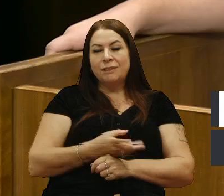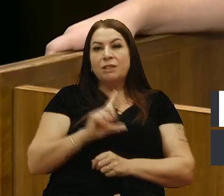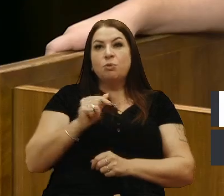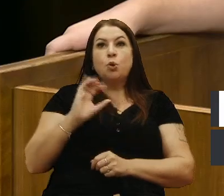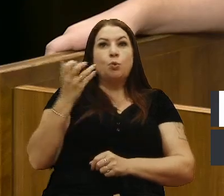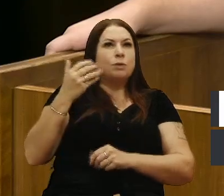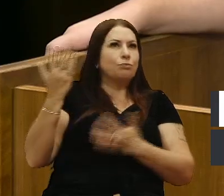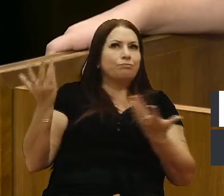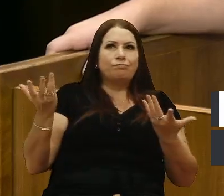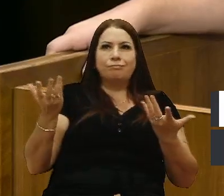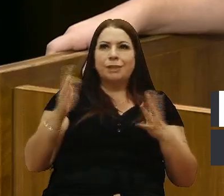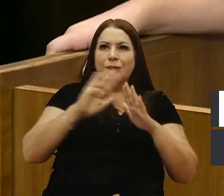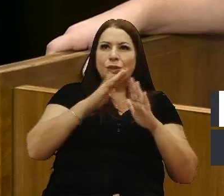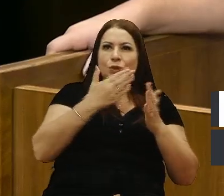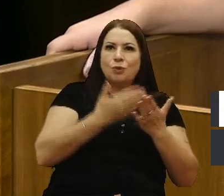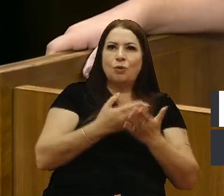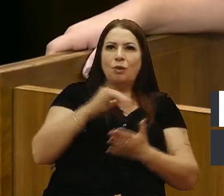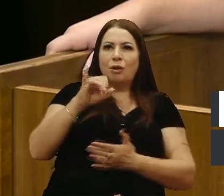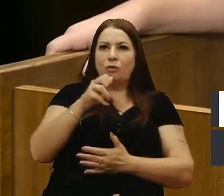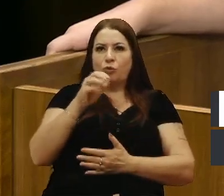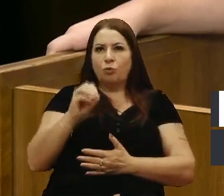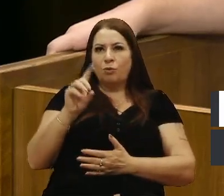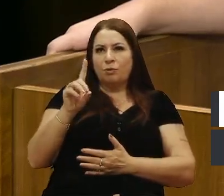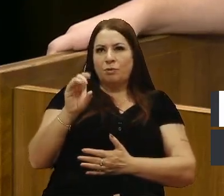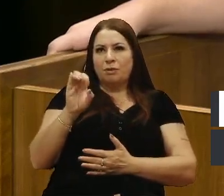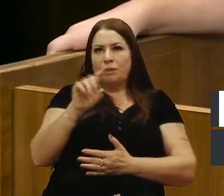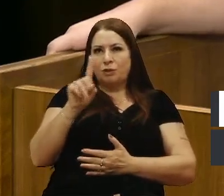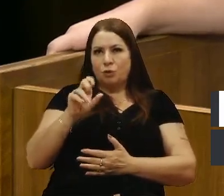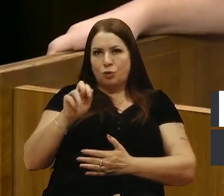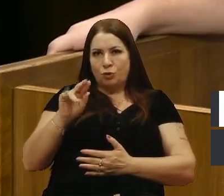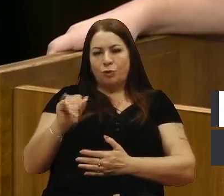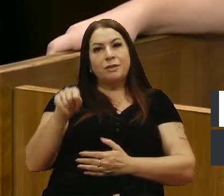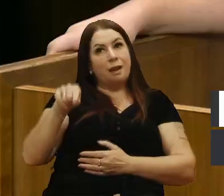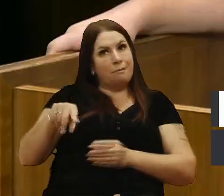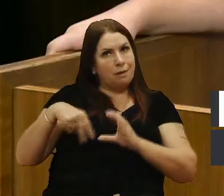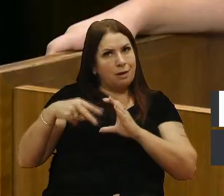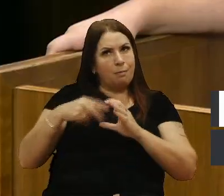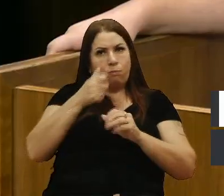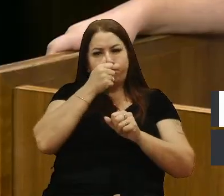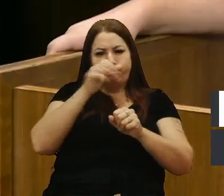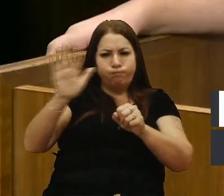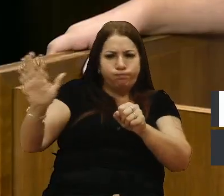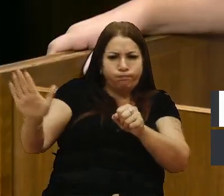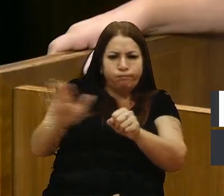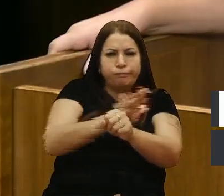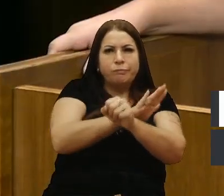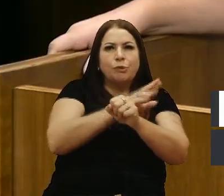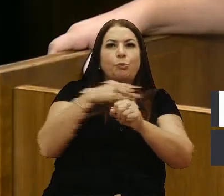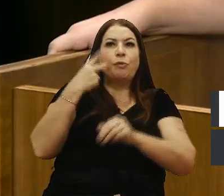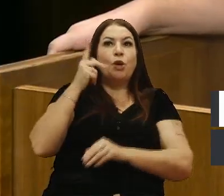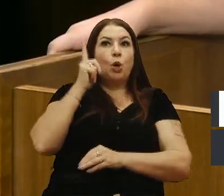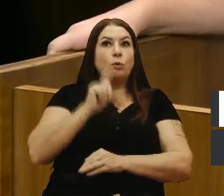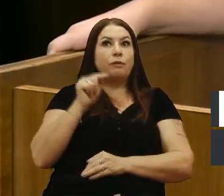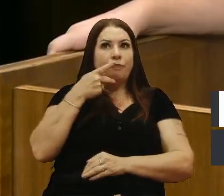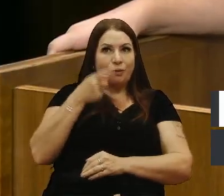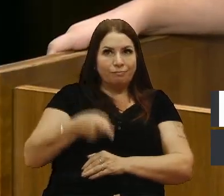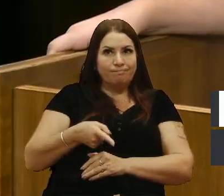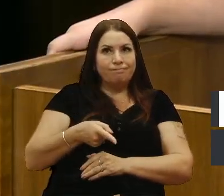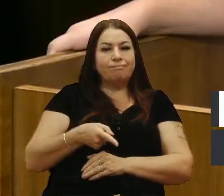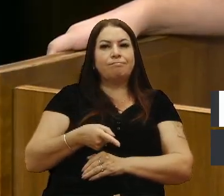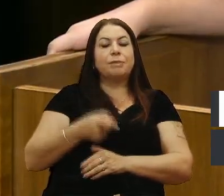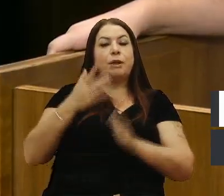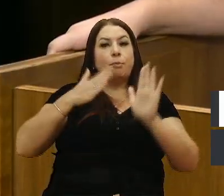tudo aquilo na escola João Desorze, aqui a Câmara lotada, como o vereador Lucas falou, e